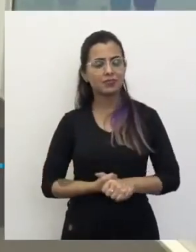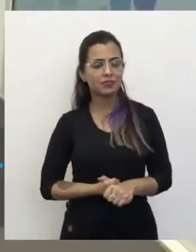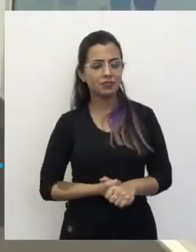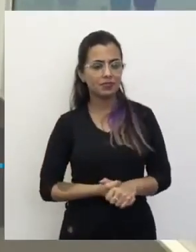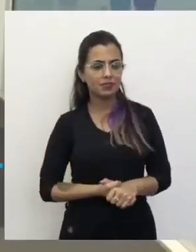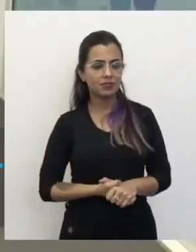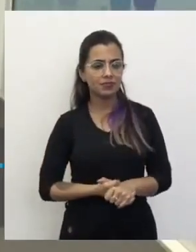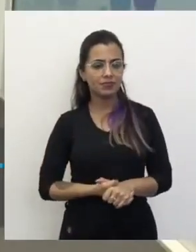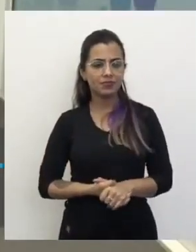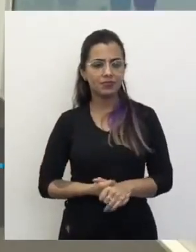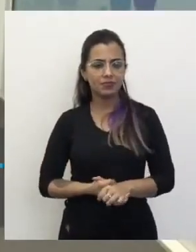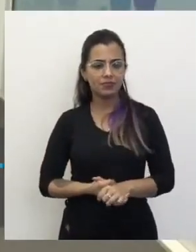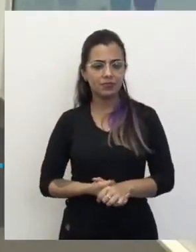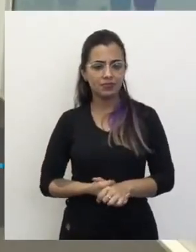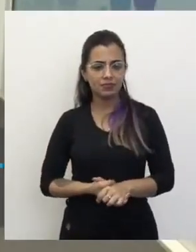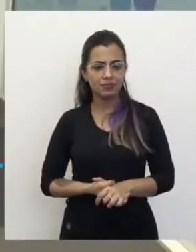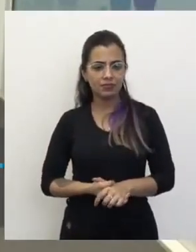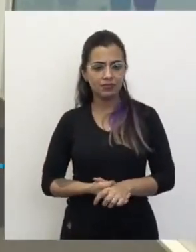bem. Deixa eu ver uma coisa aqui.